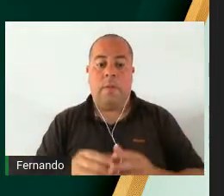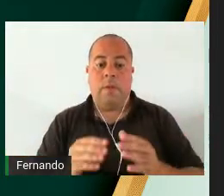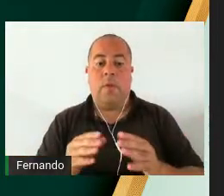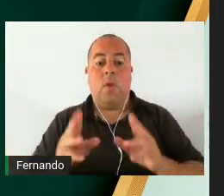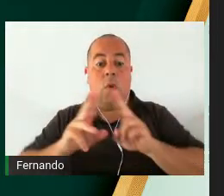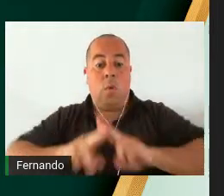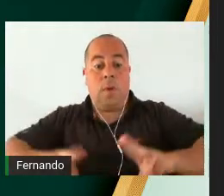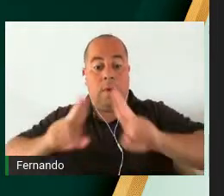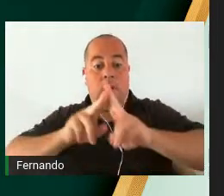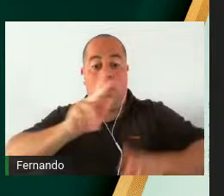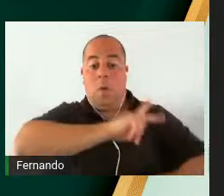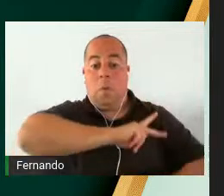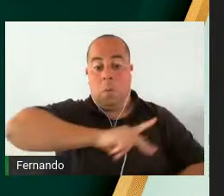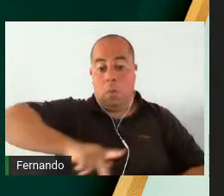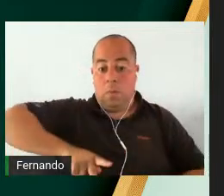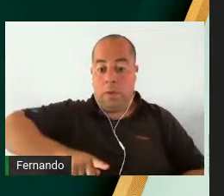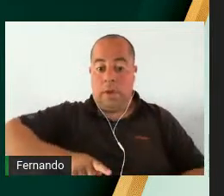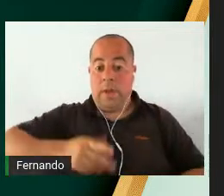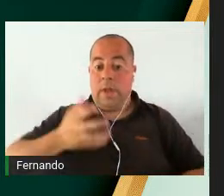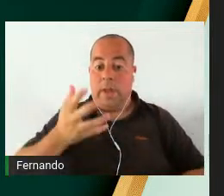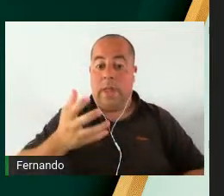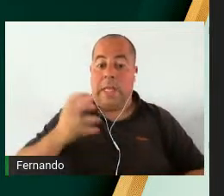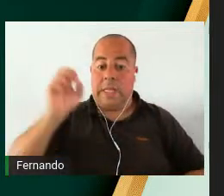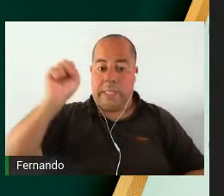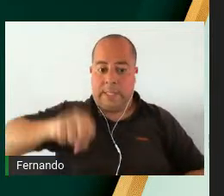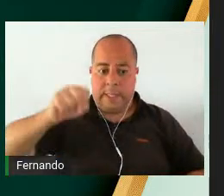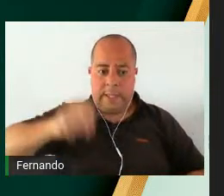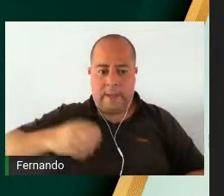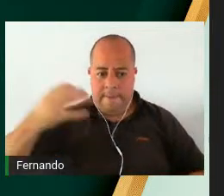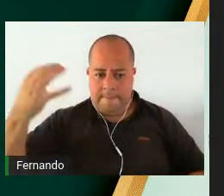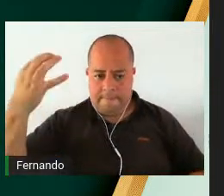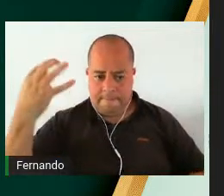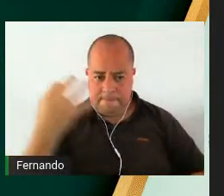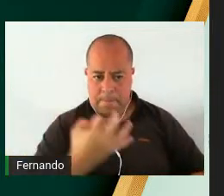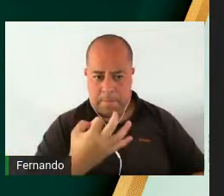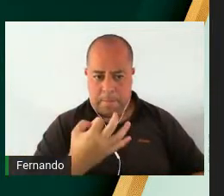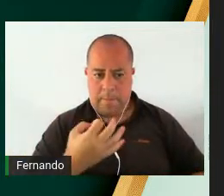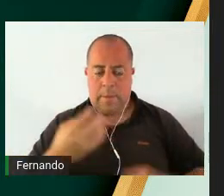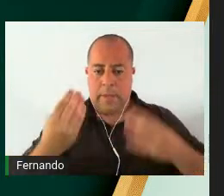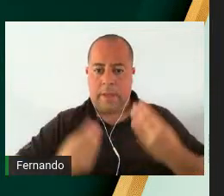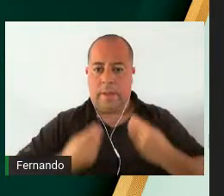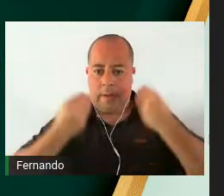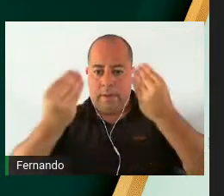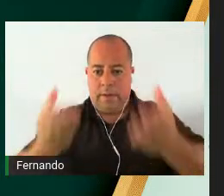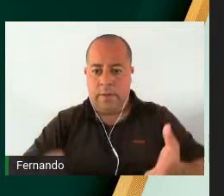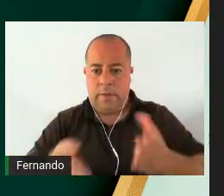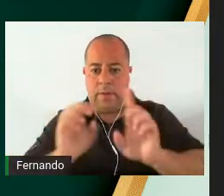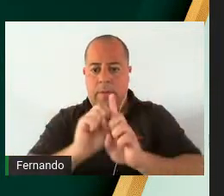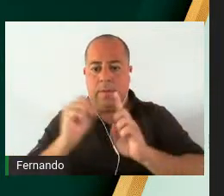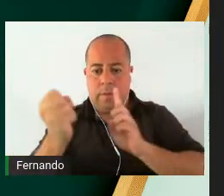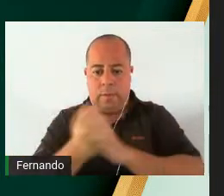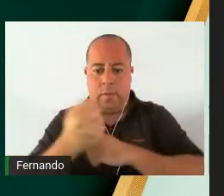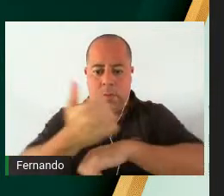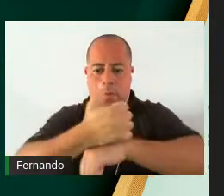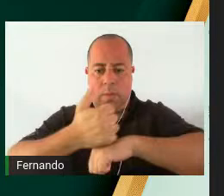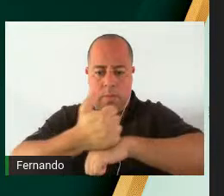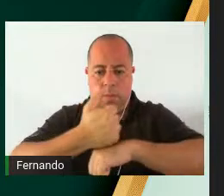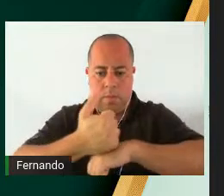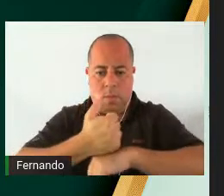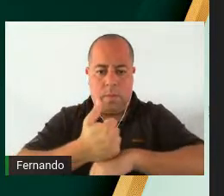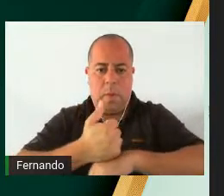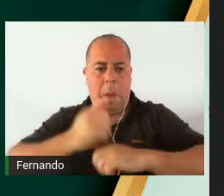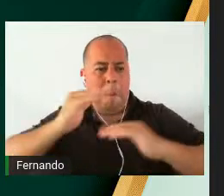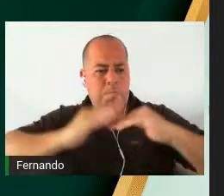universidade pública que busca sempre a excelência e que hoje entrega à sociedade profissionais